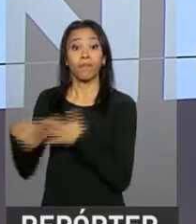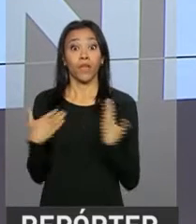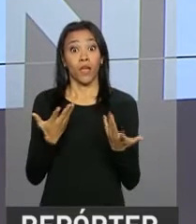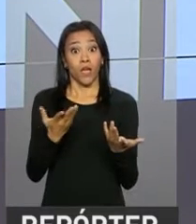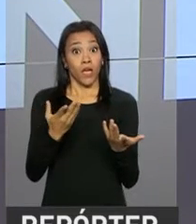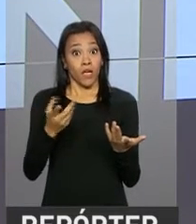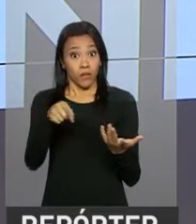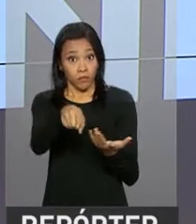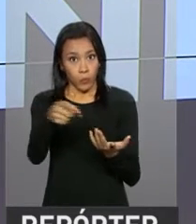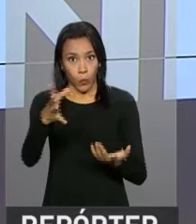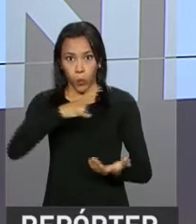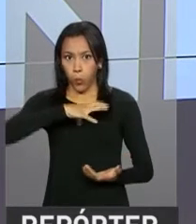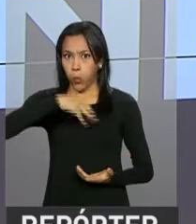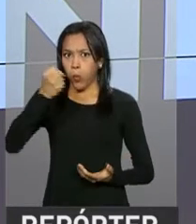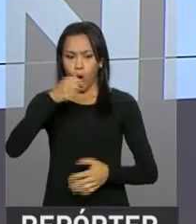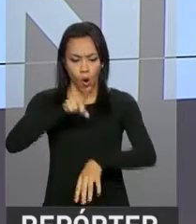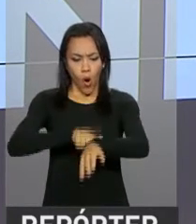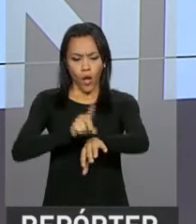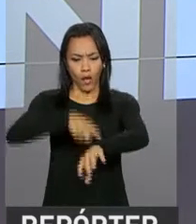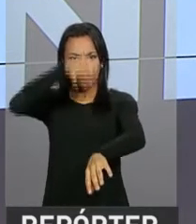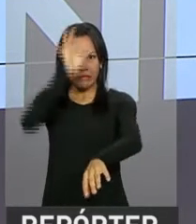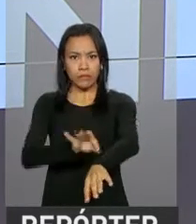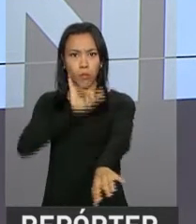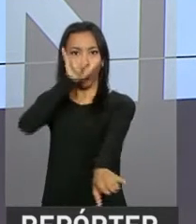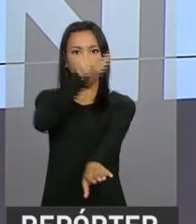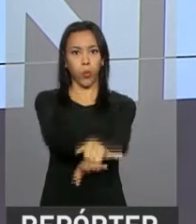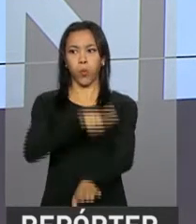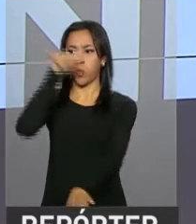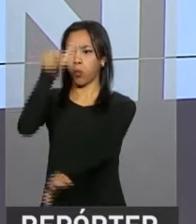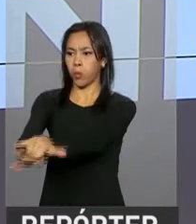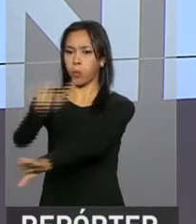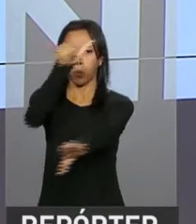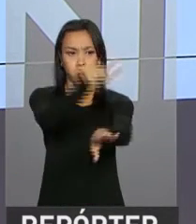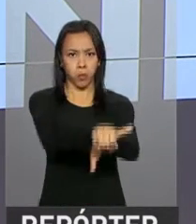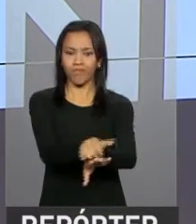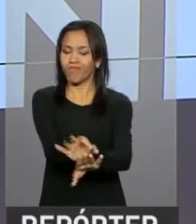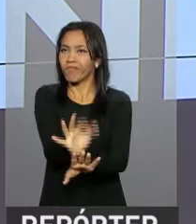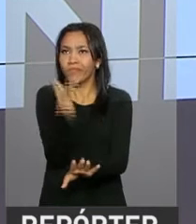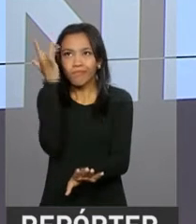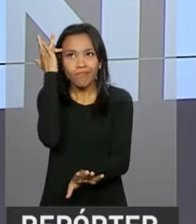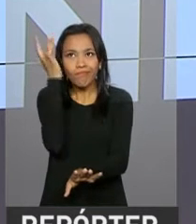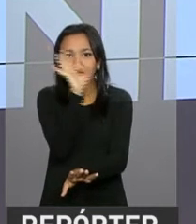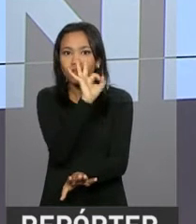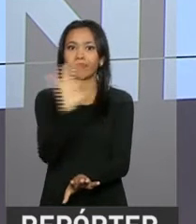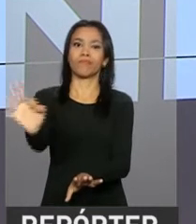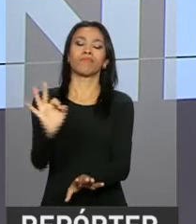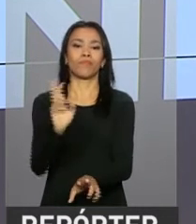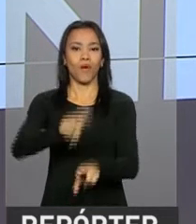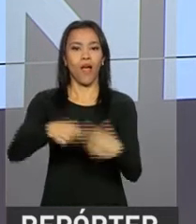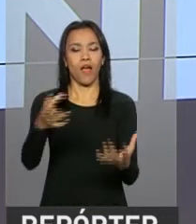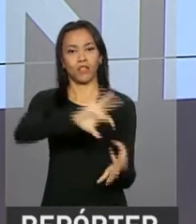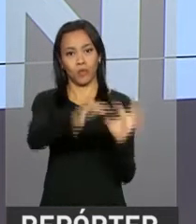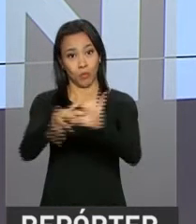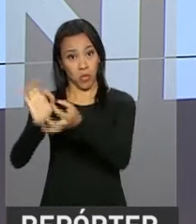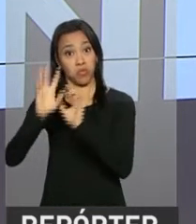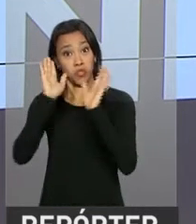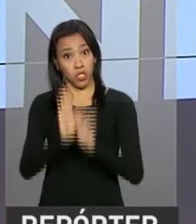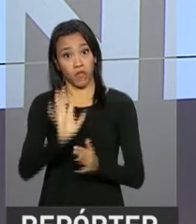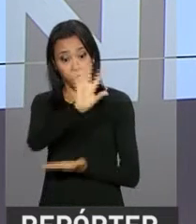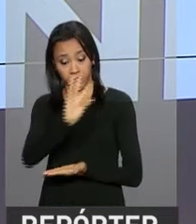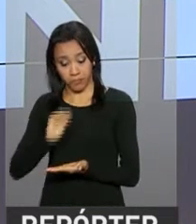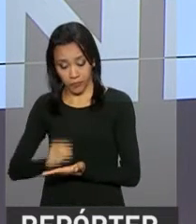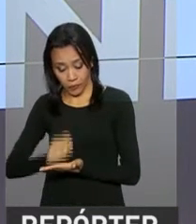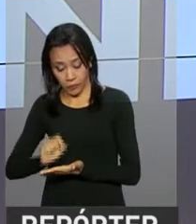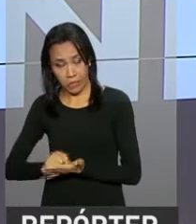pontualidade recorde nos aeroportos brasileiros. O resultado considerado acima da excelência para os Jogos Rio 2016 foi registrado nos